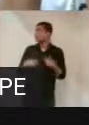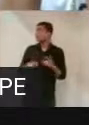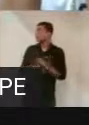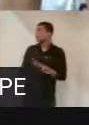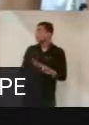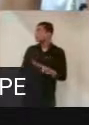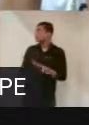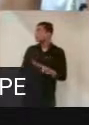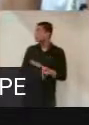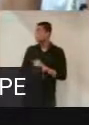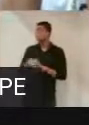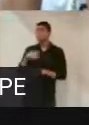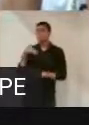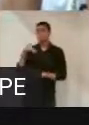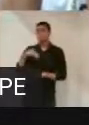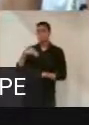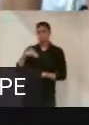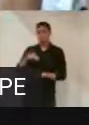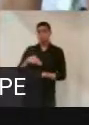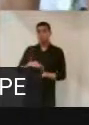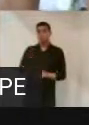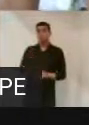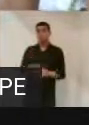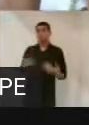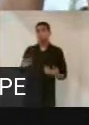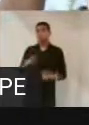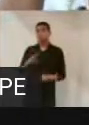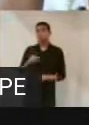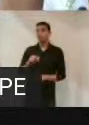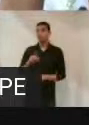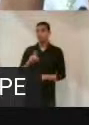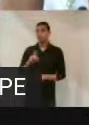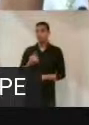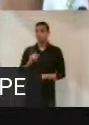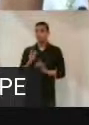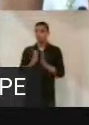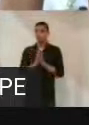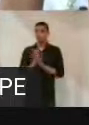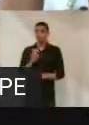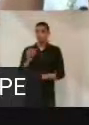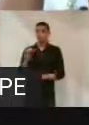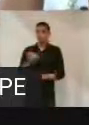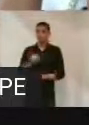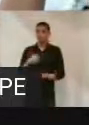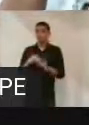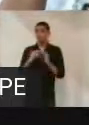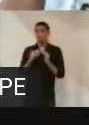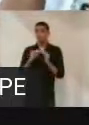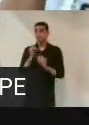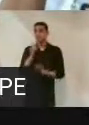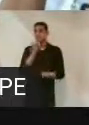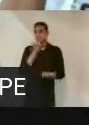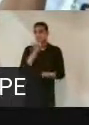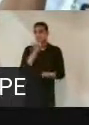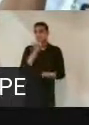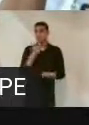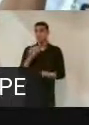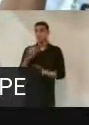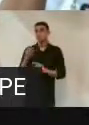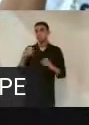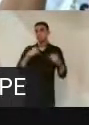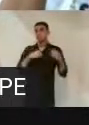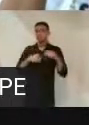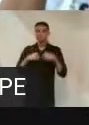em 7 minutos. Então, Ricardo, por favor, 5 minutos, e eu peço até desculpas aos debatedores, não vai